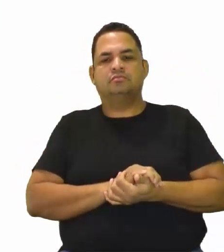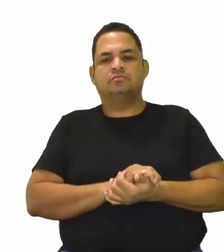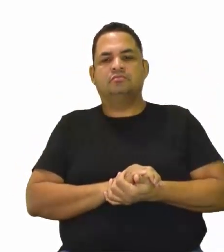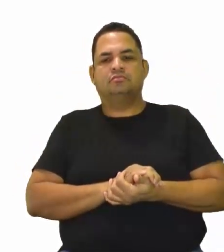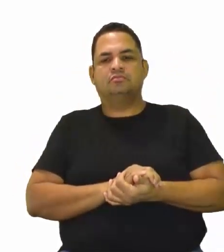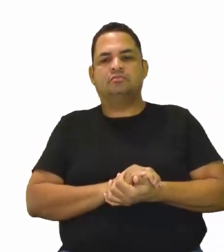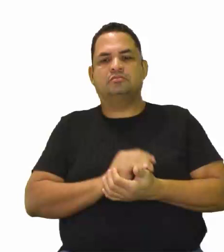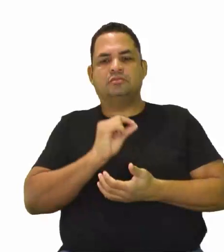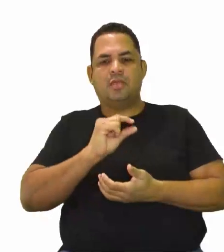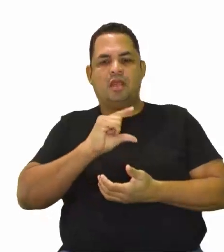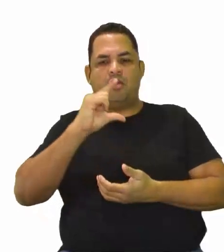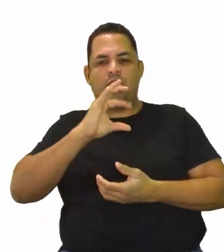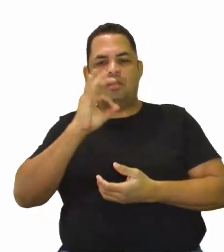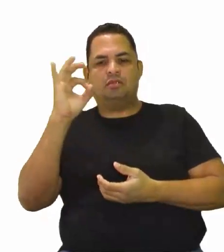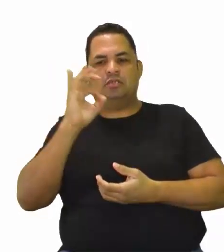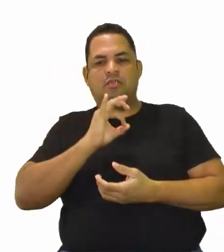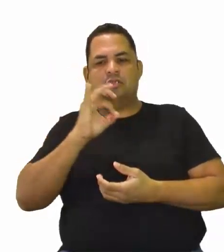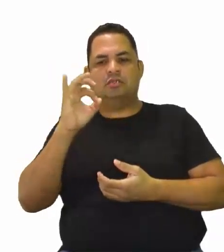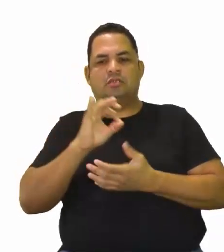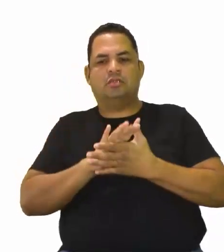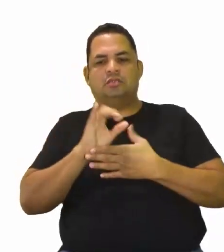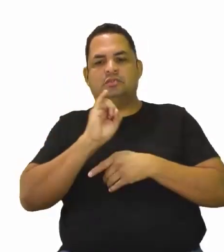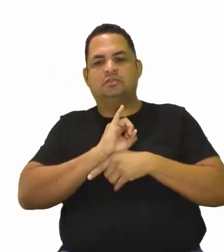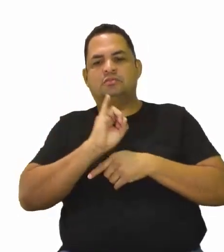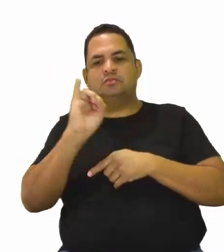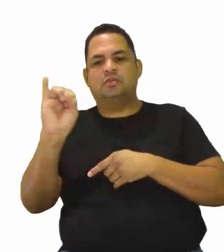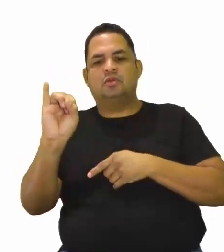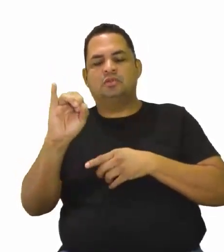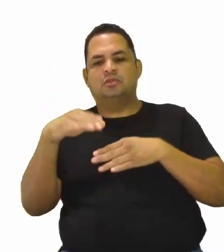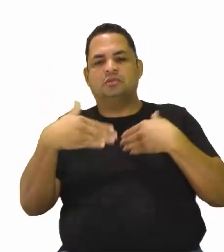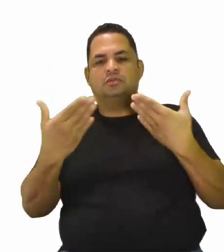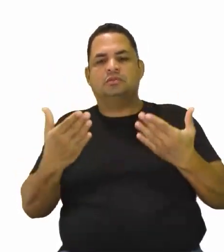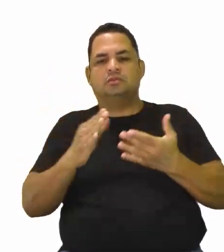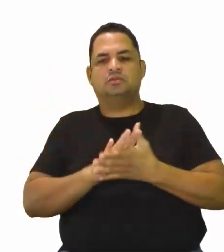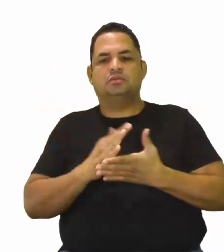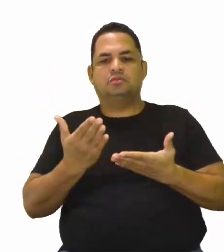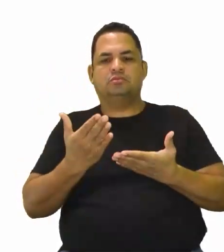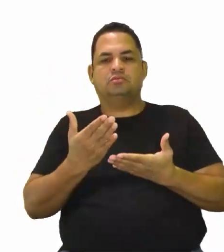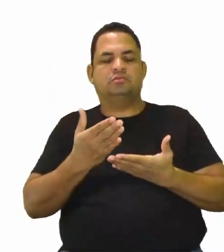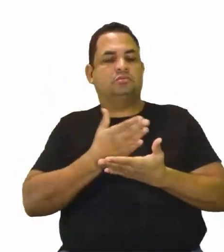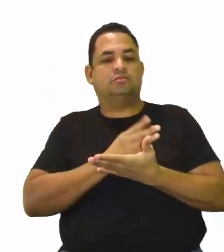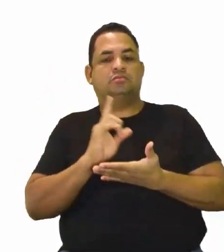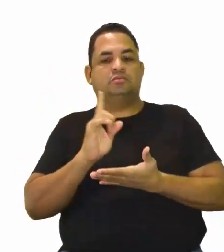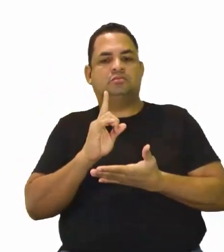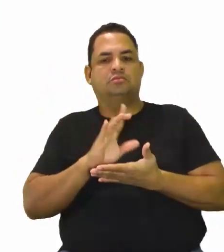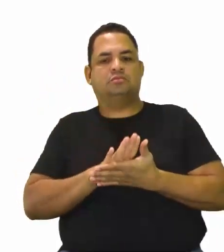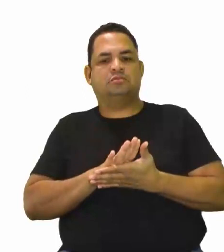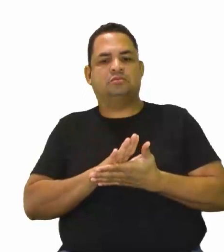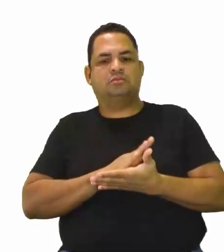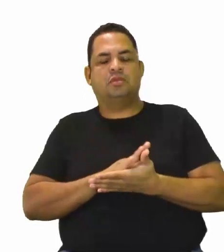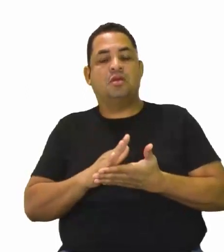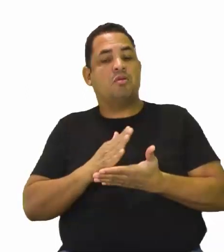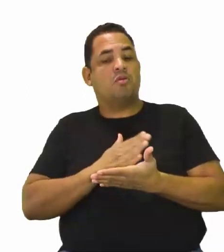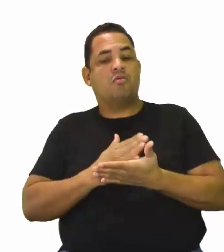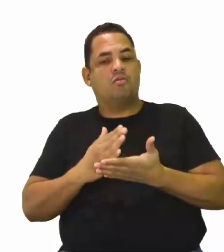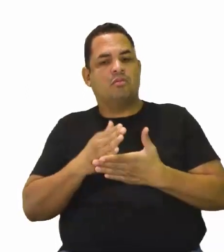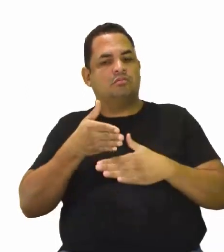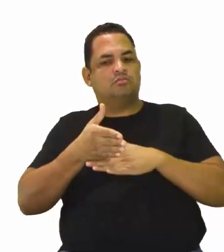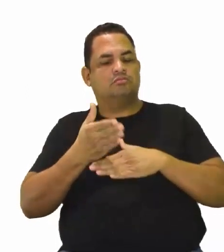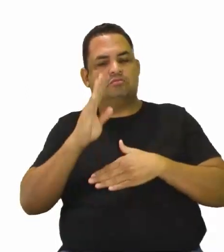aumenta as taxas de importação. Então, os produtos importados não começam a entrar no